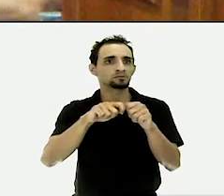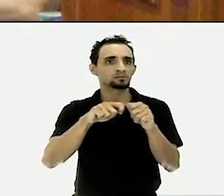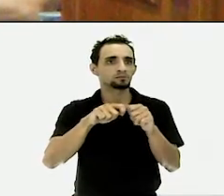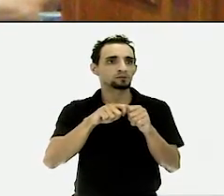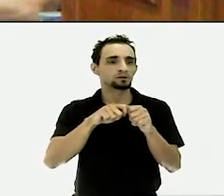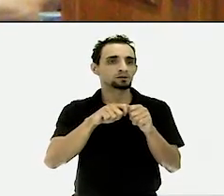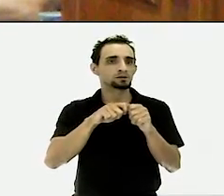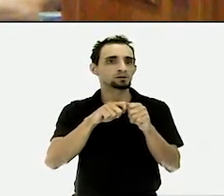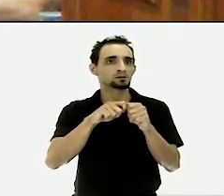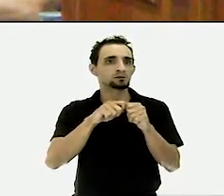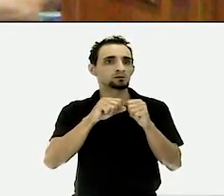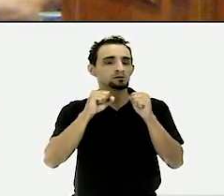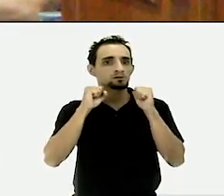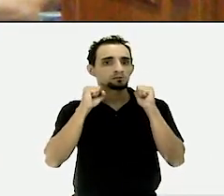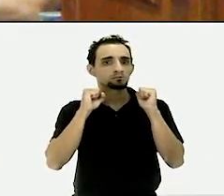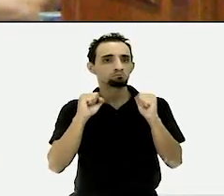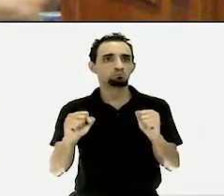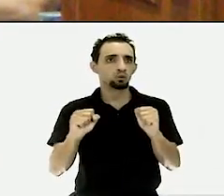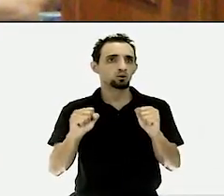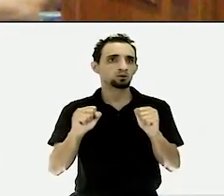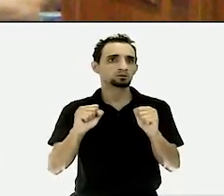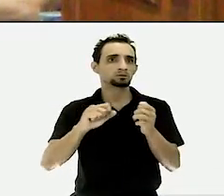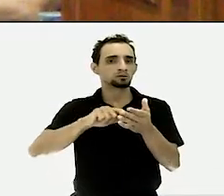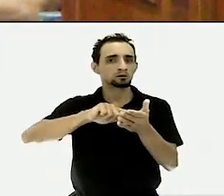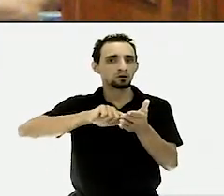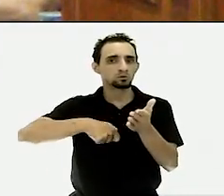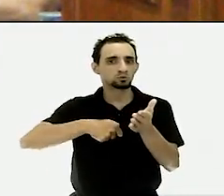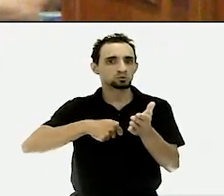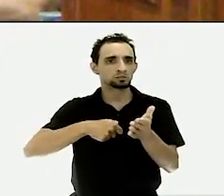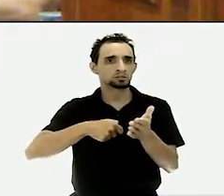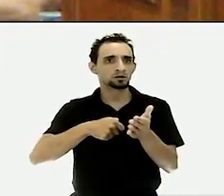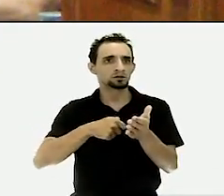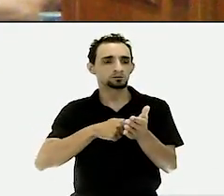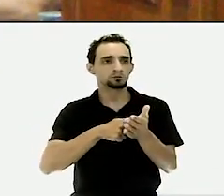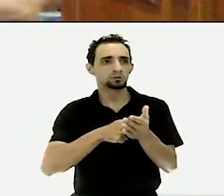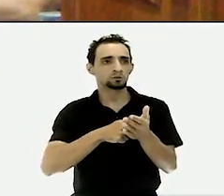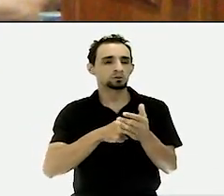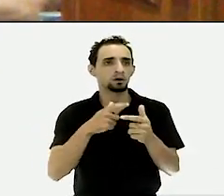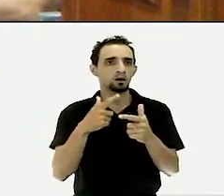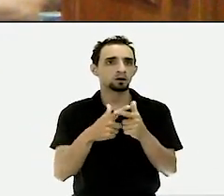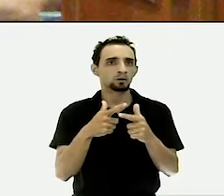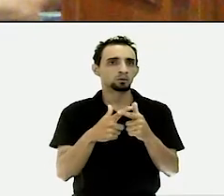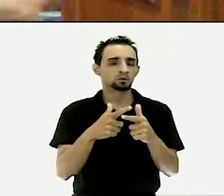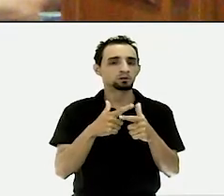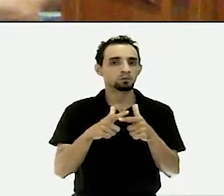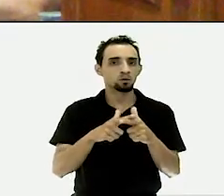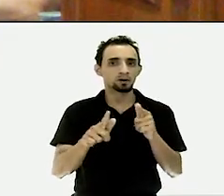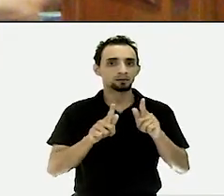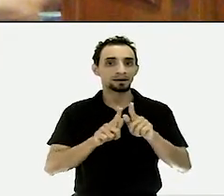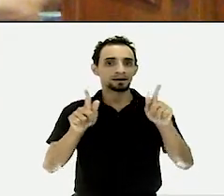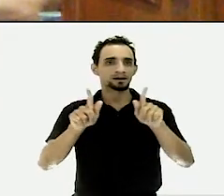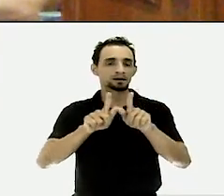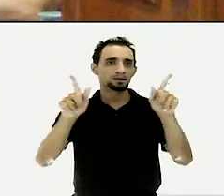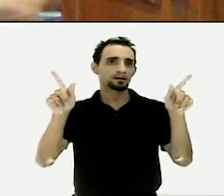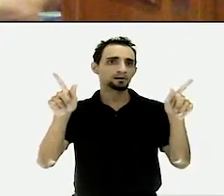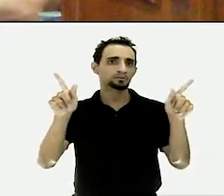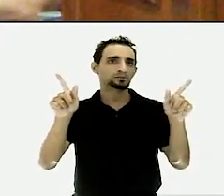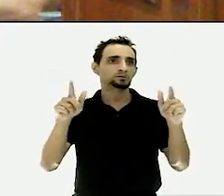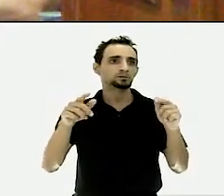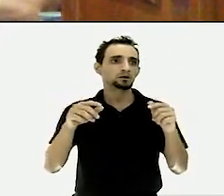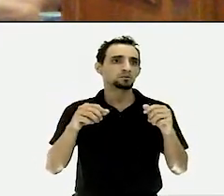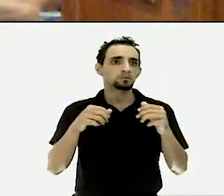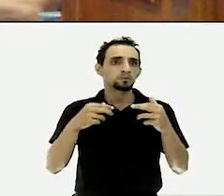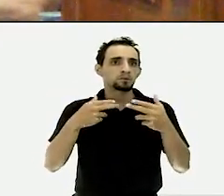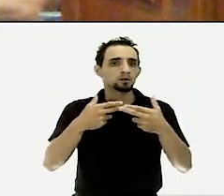bombeiros. Não pode, porque foi vetada a minha lei. Eu concordo plenamente que tem que ser assim.